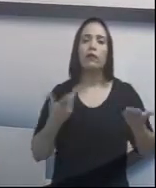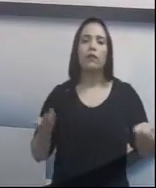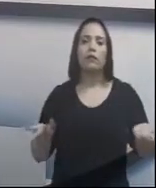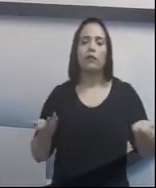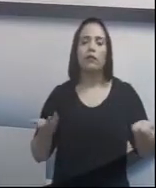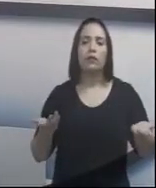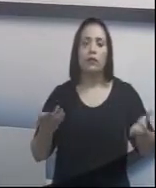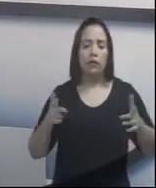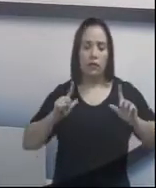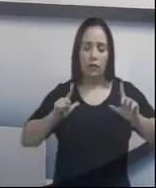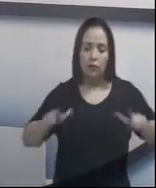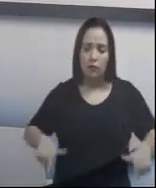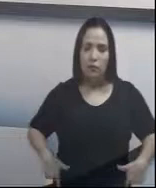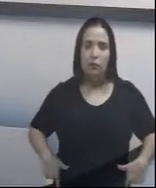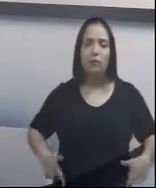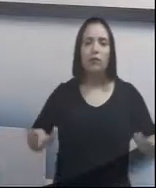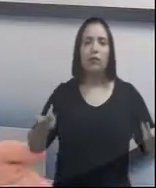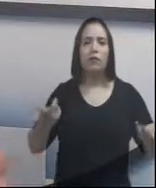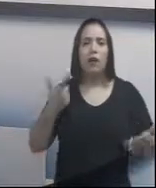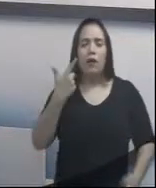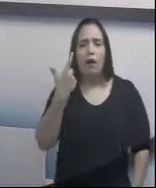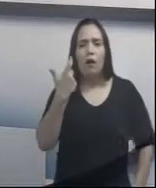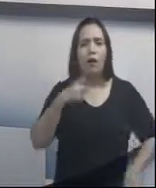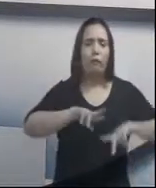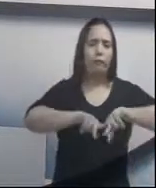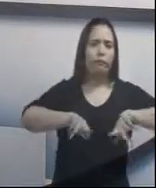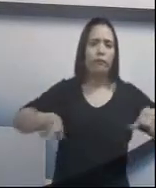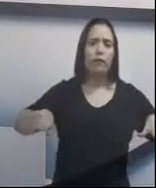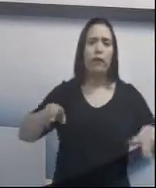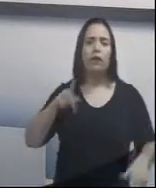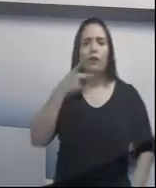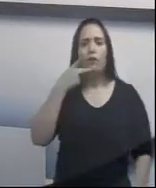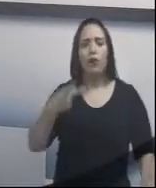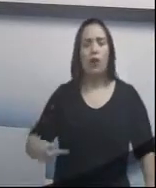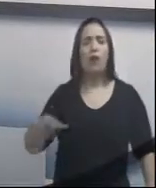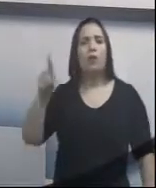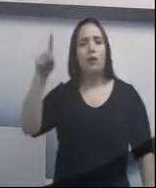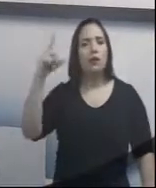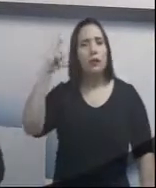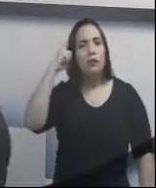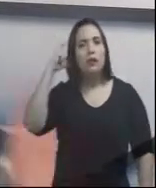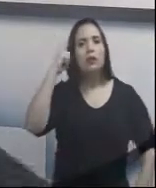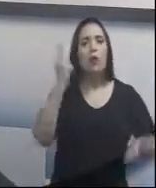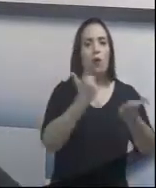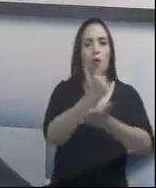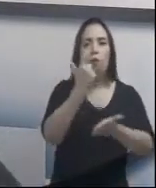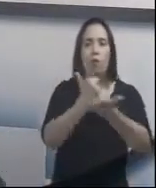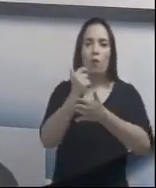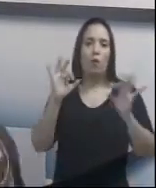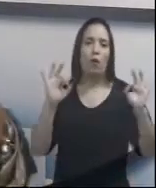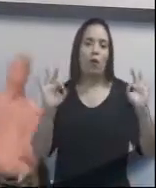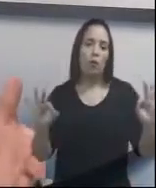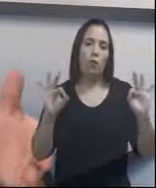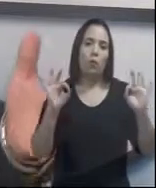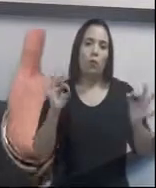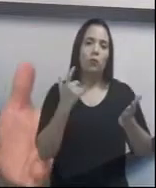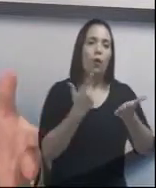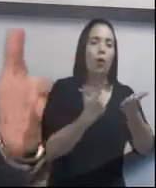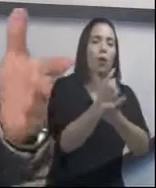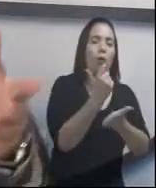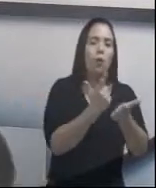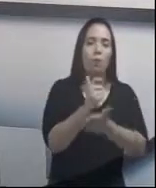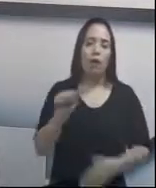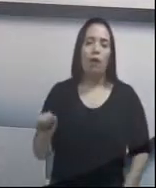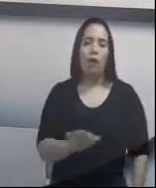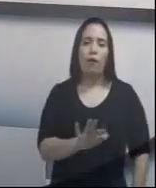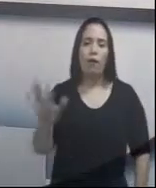dos coletes, e o governador não pensa no homem. O governador Cid Gomes só sabe comprar carro bonito, só sabe comprar armamento,